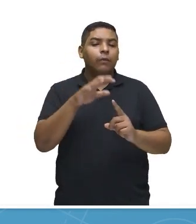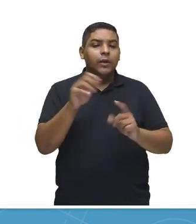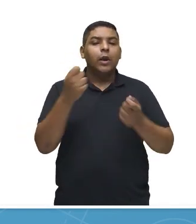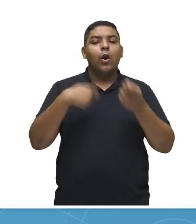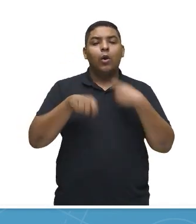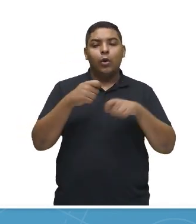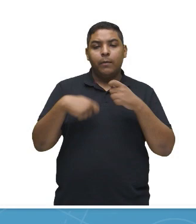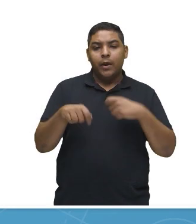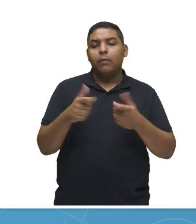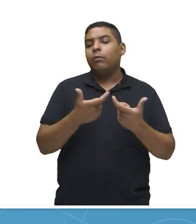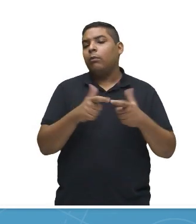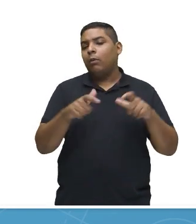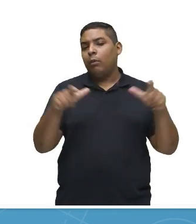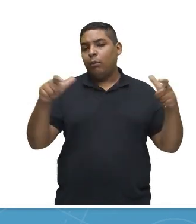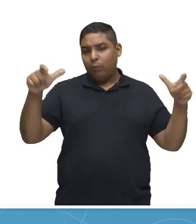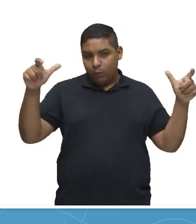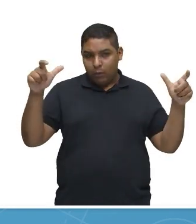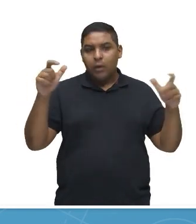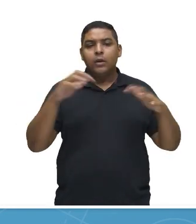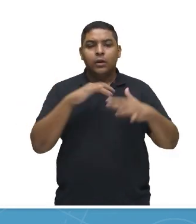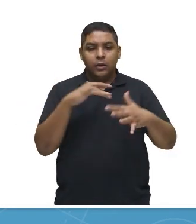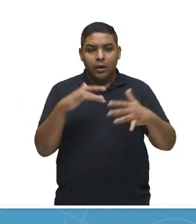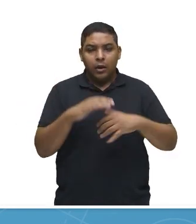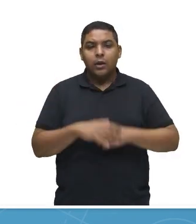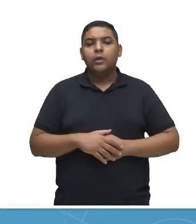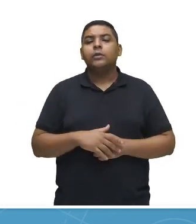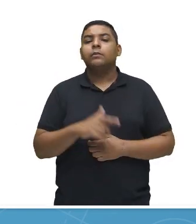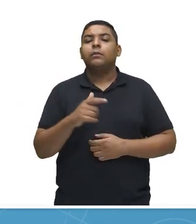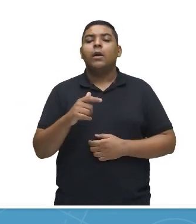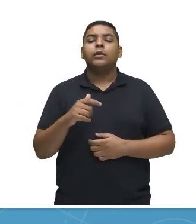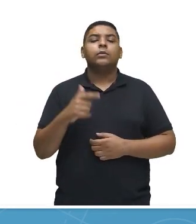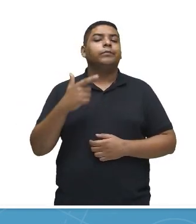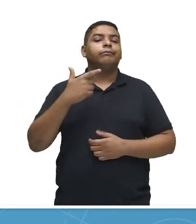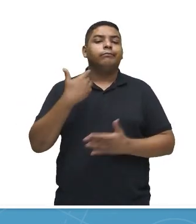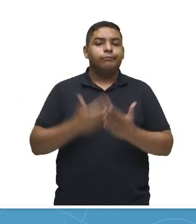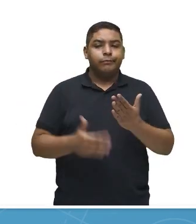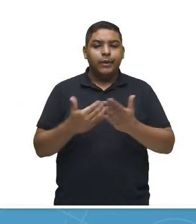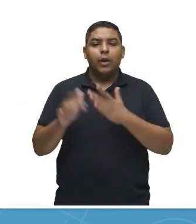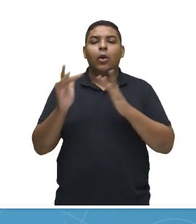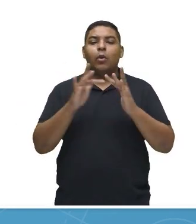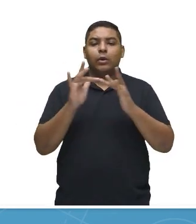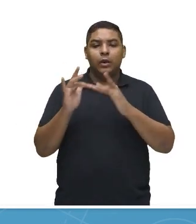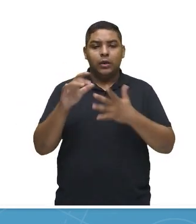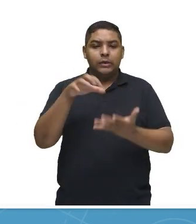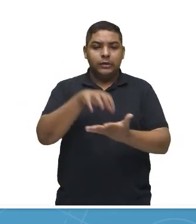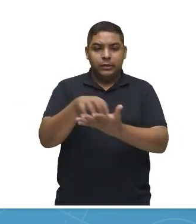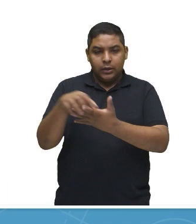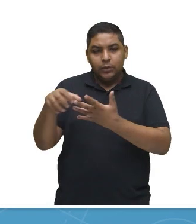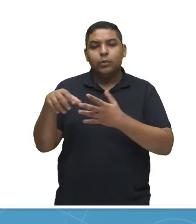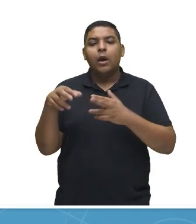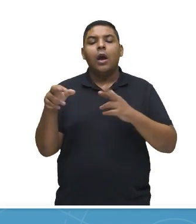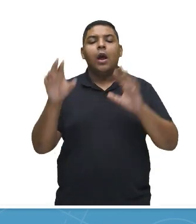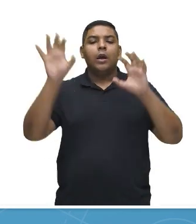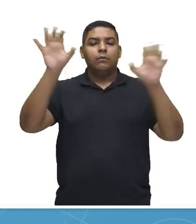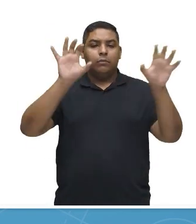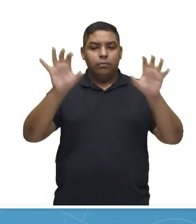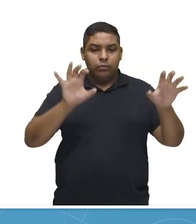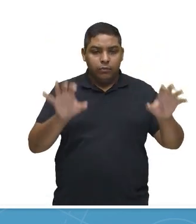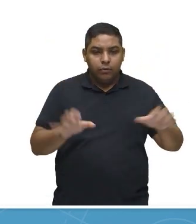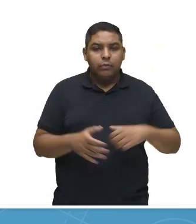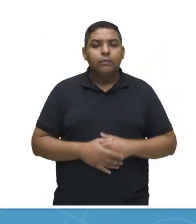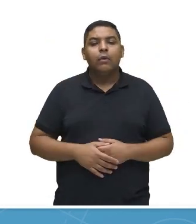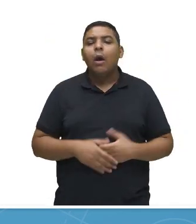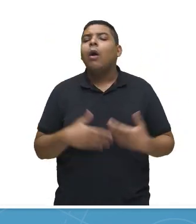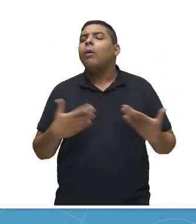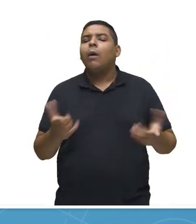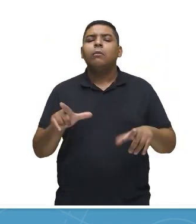das metrópoles nacionais, mas perdem contato com centros regionais. Estão corretas as alternativas. Então, você